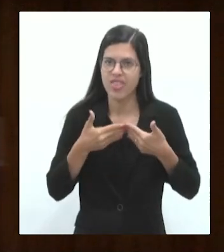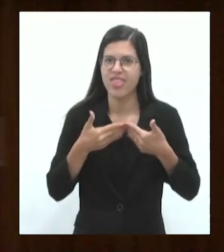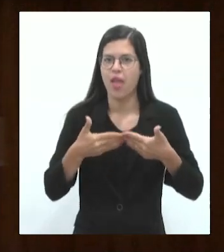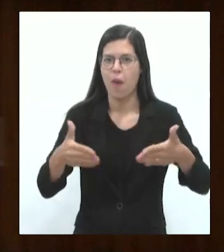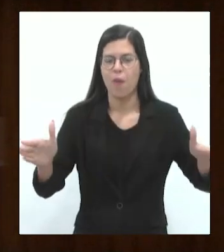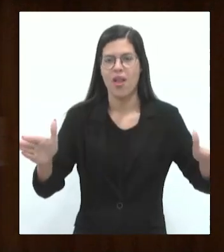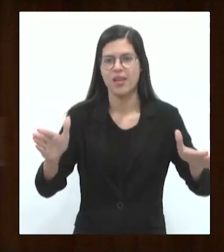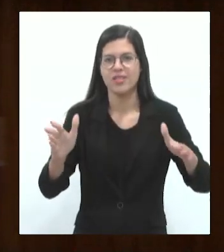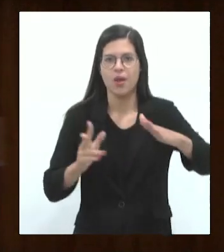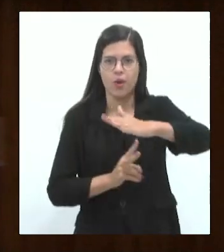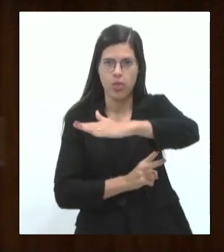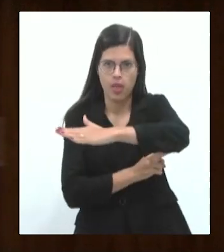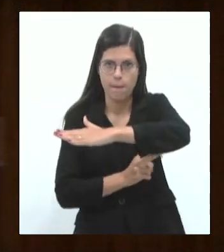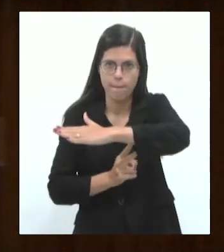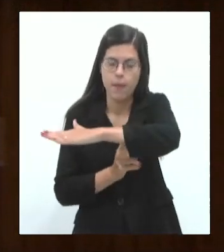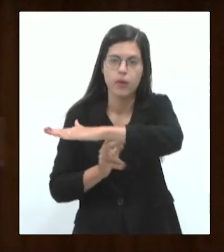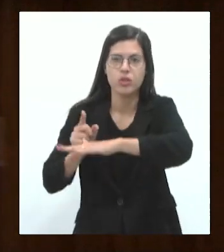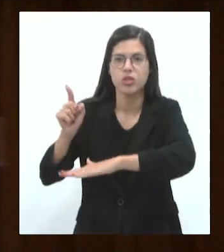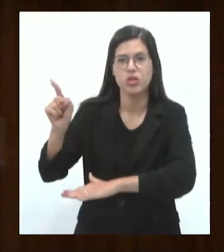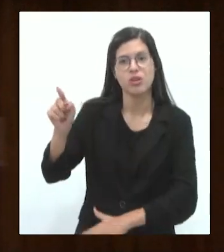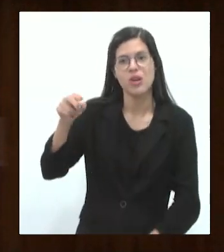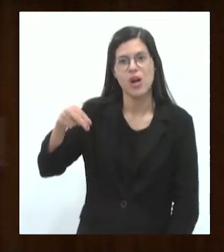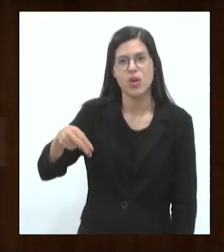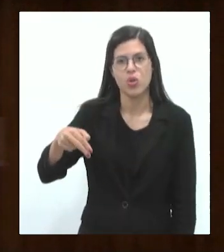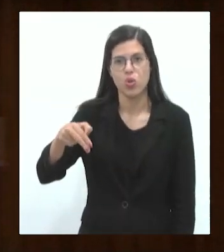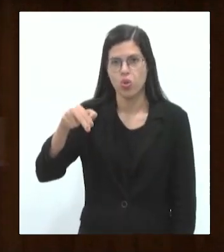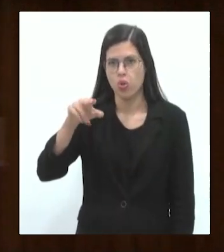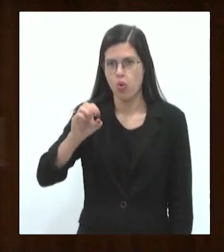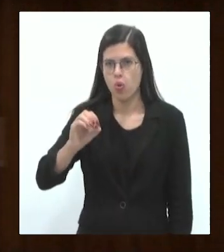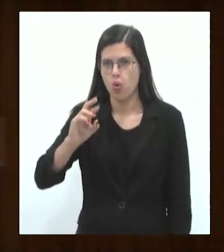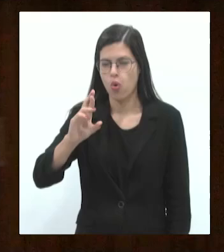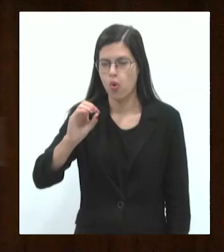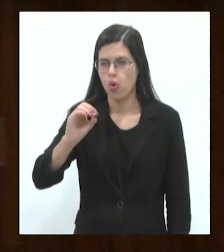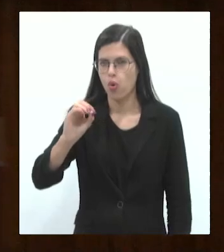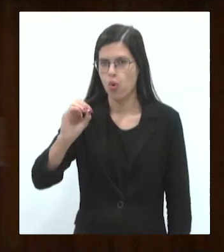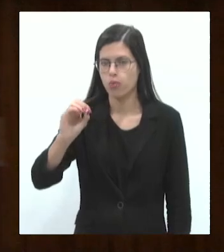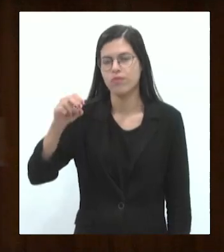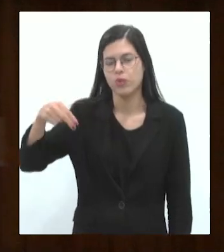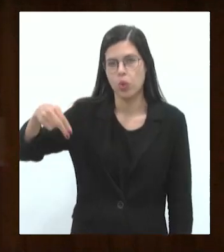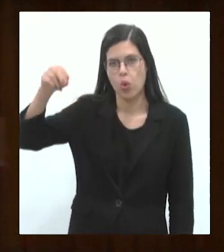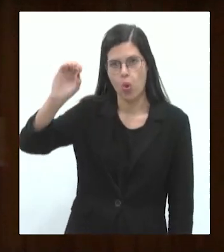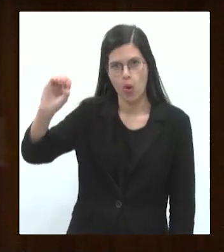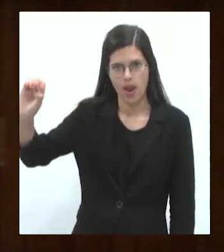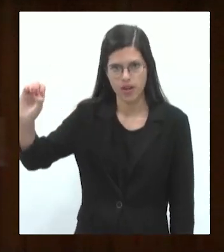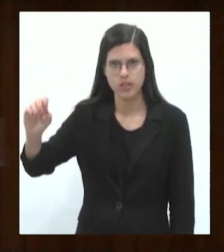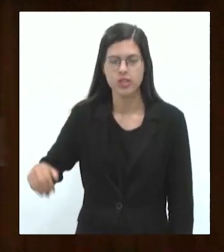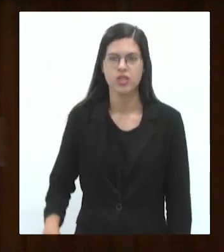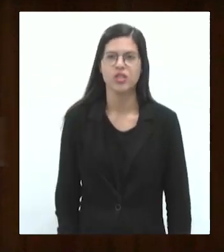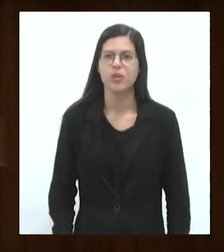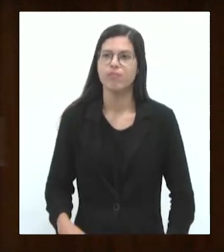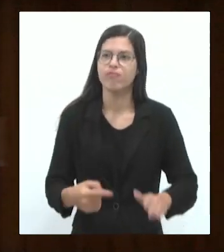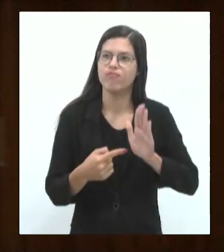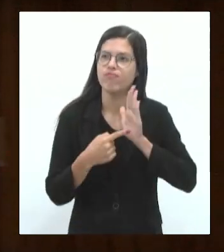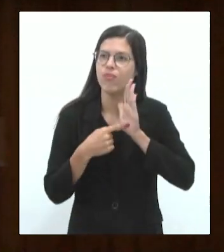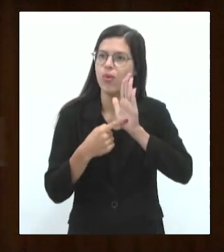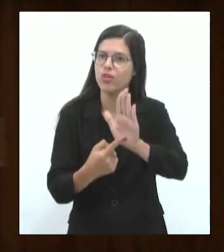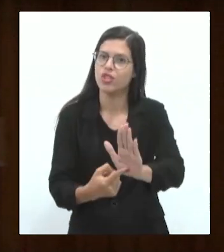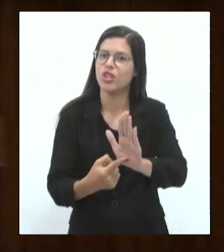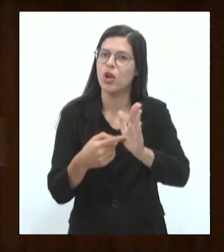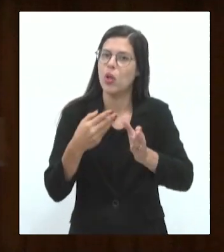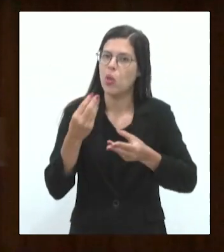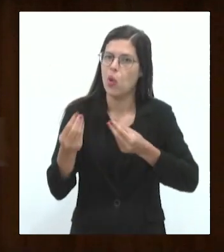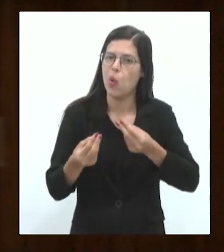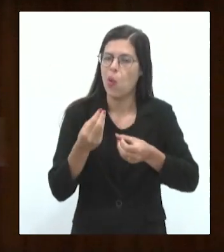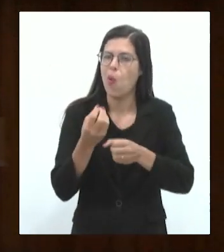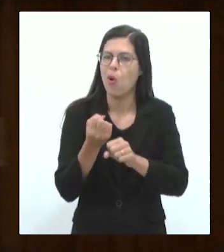que é mais uma ação que, iniciada por Vossa Excelência com magnitude, mostrando a grandeza do seu mandato e o futuro que